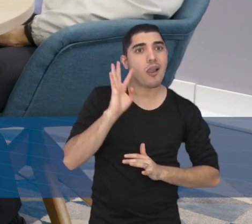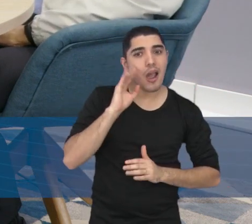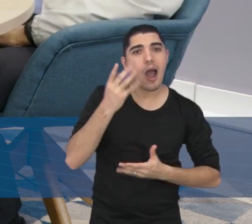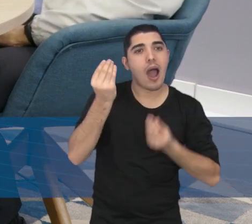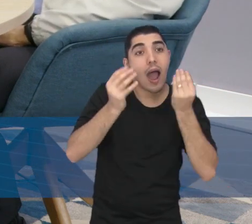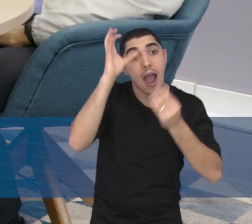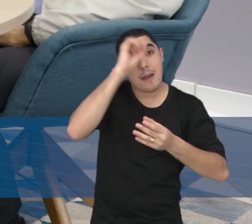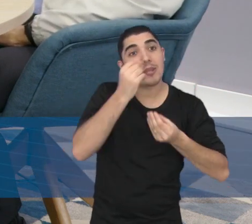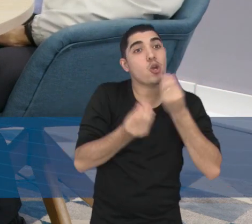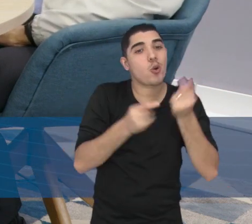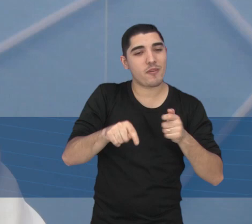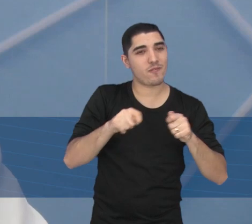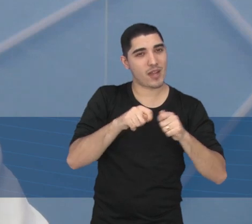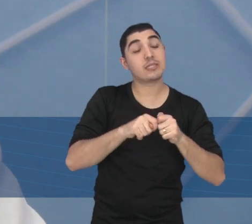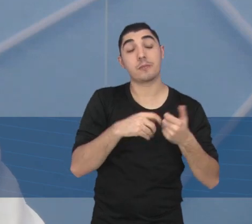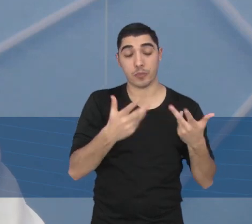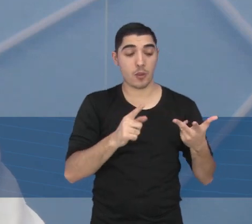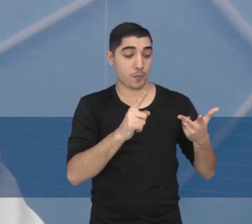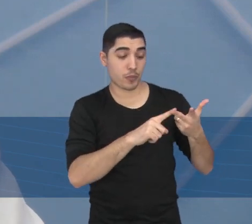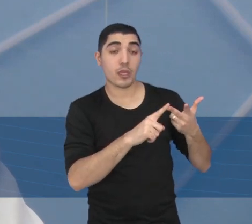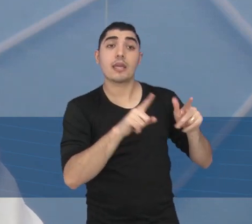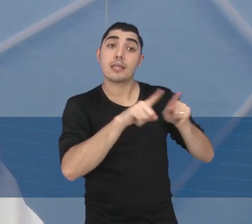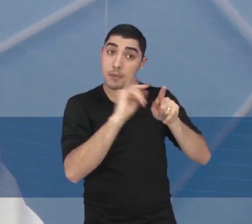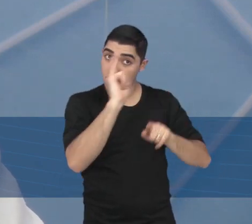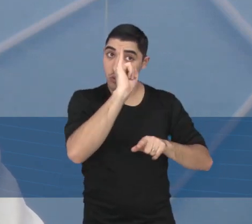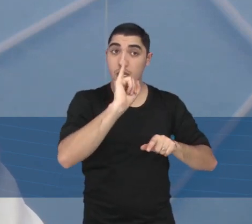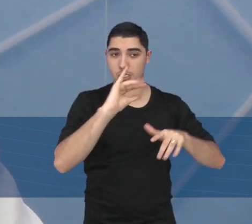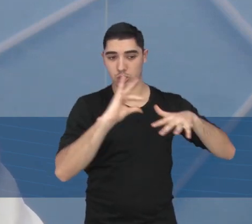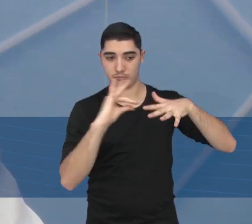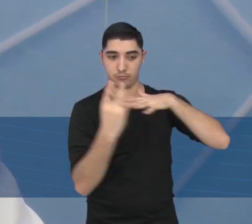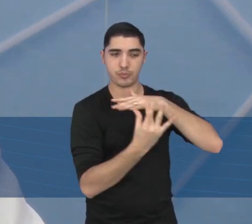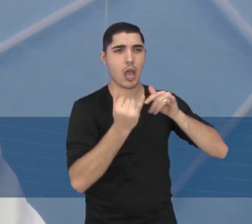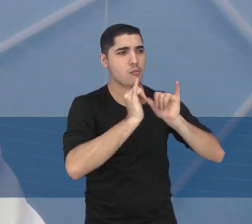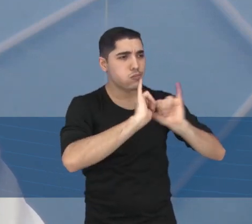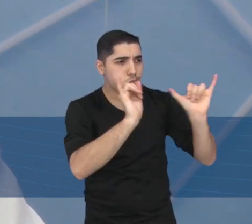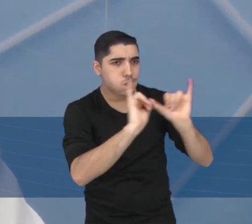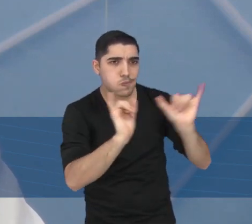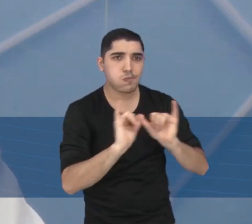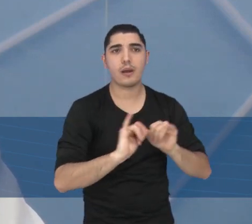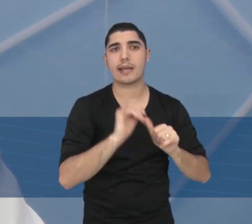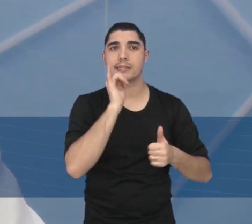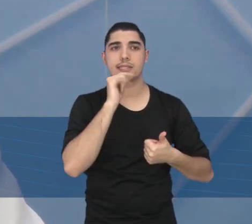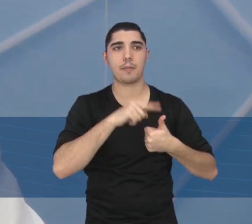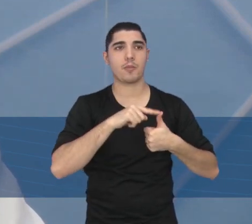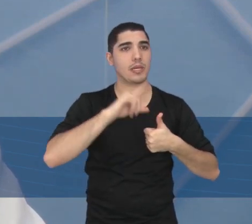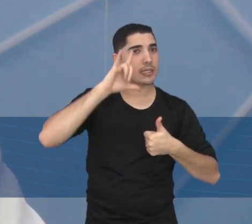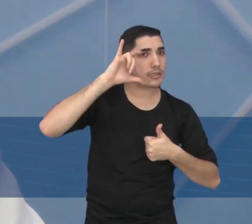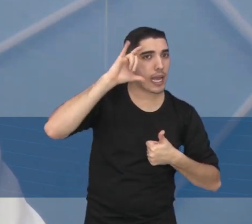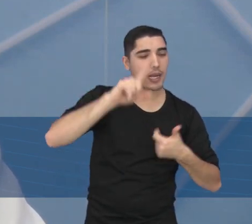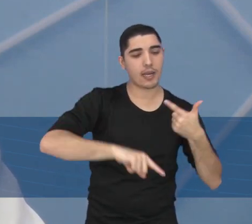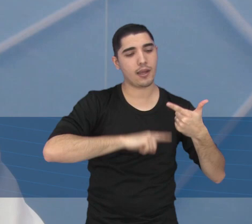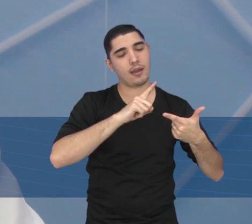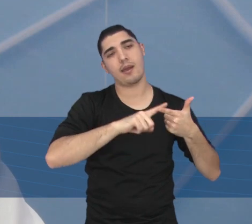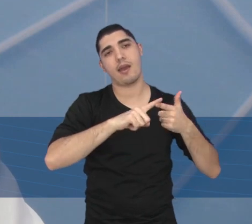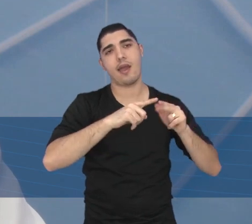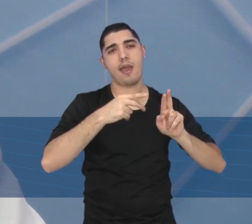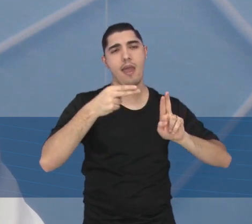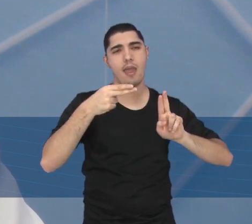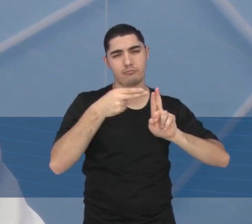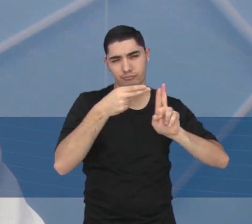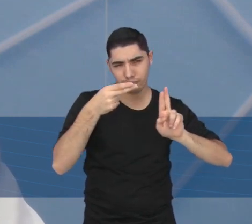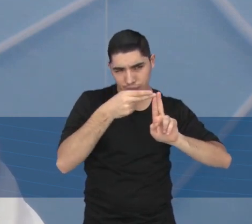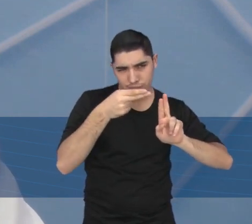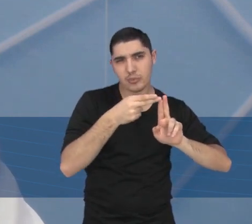da divulgação ou de conscientização em redes sociais. A gente acaba divulgando, seja no Instagram, no LinkedIn,